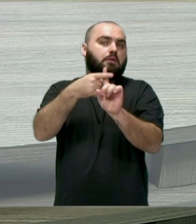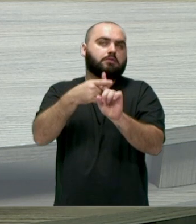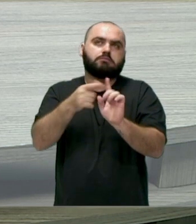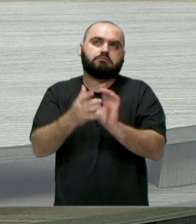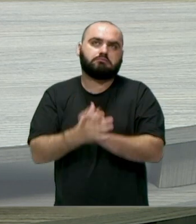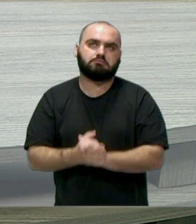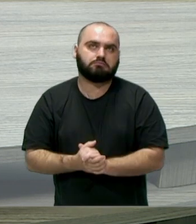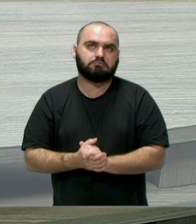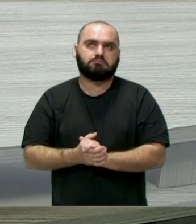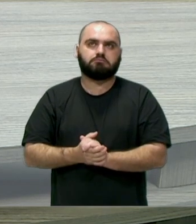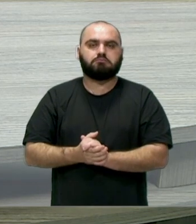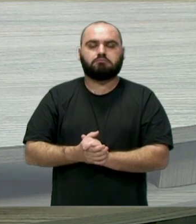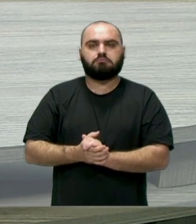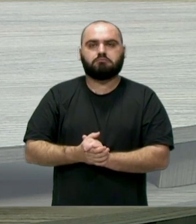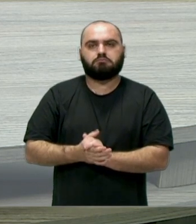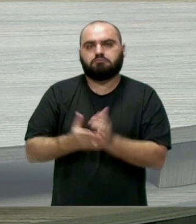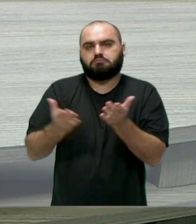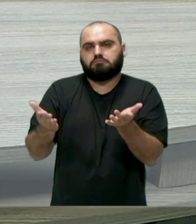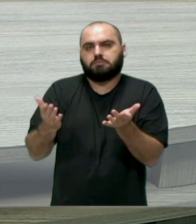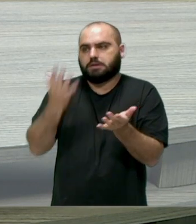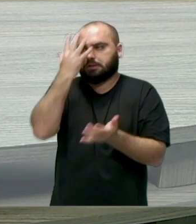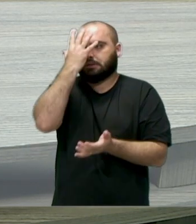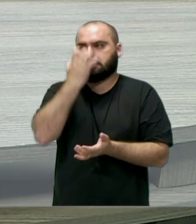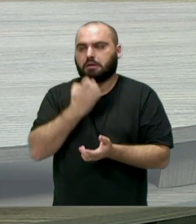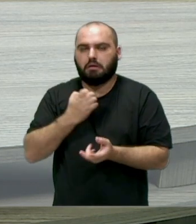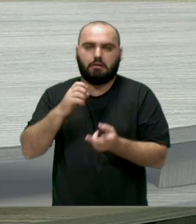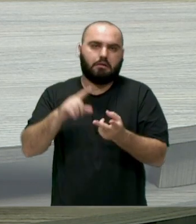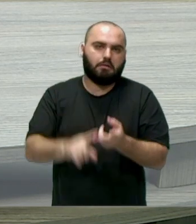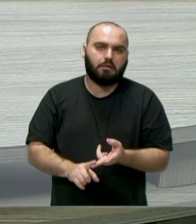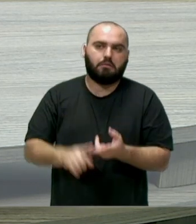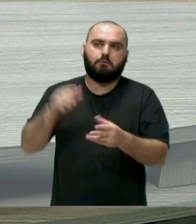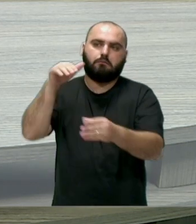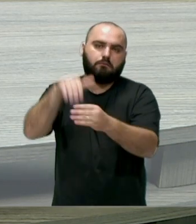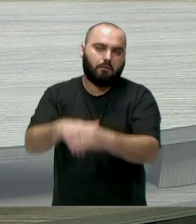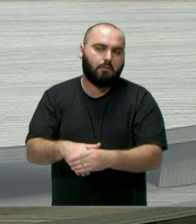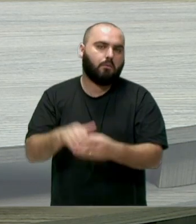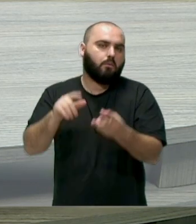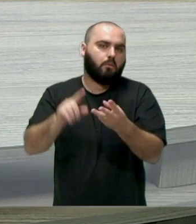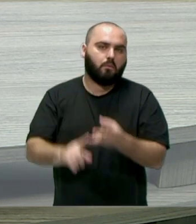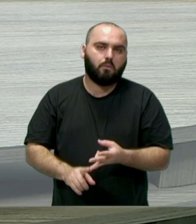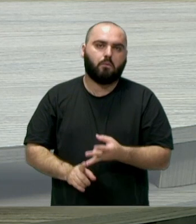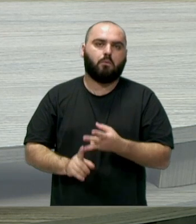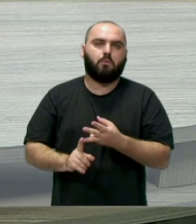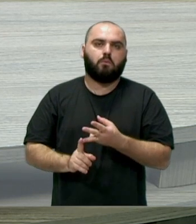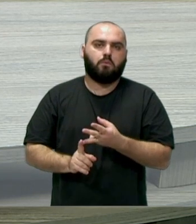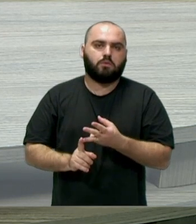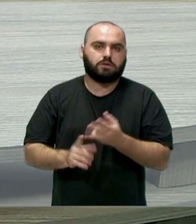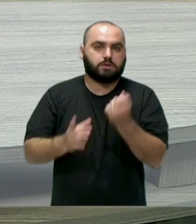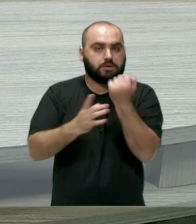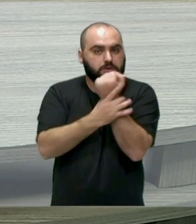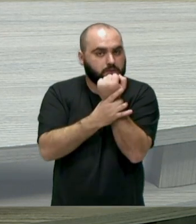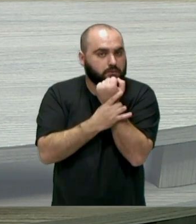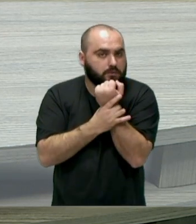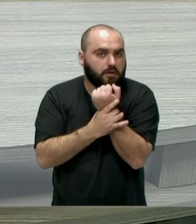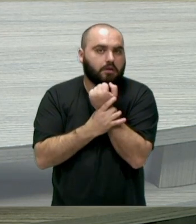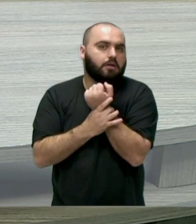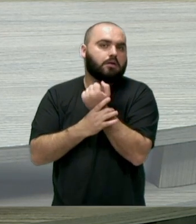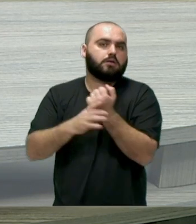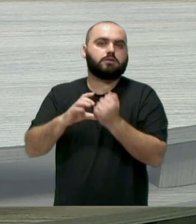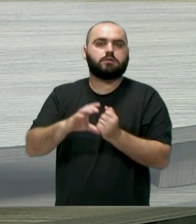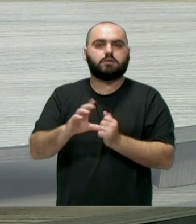como a seriedade das votações, a segurança da